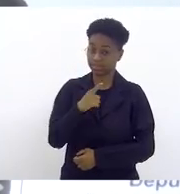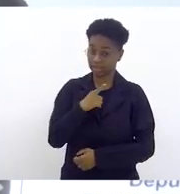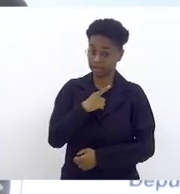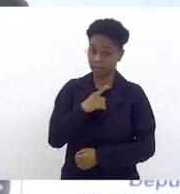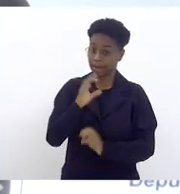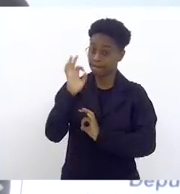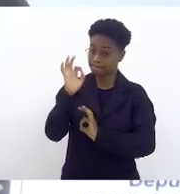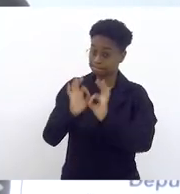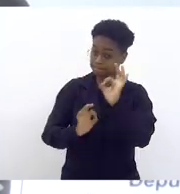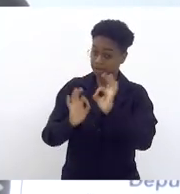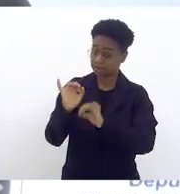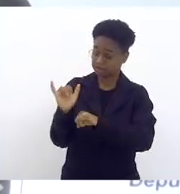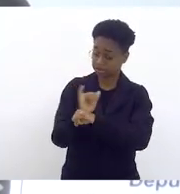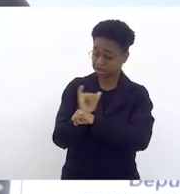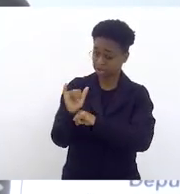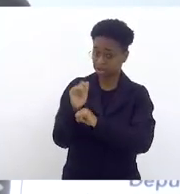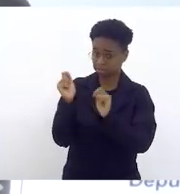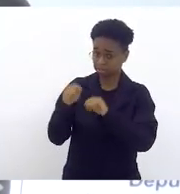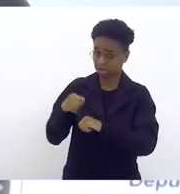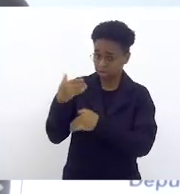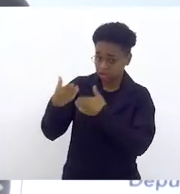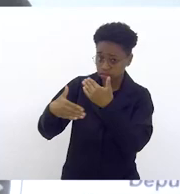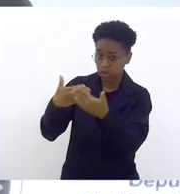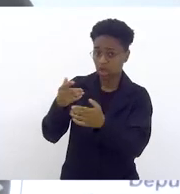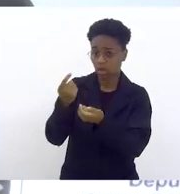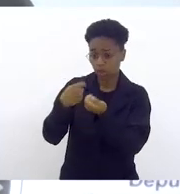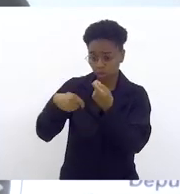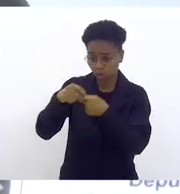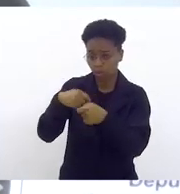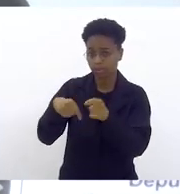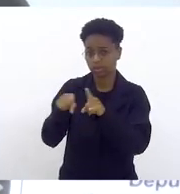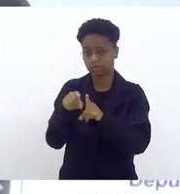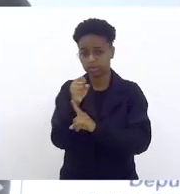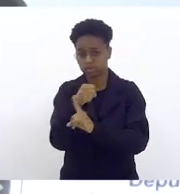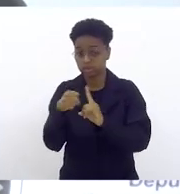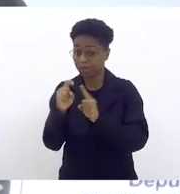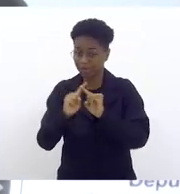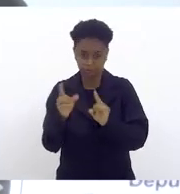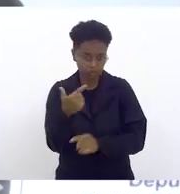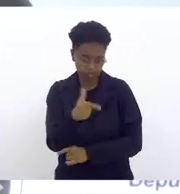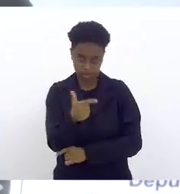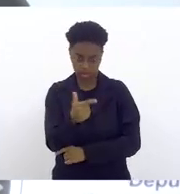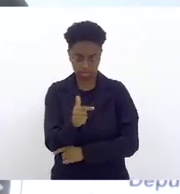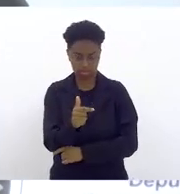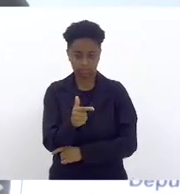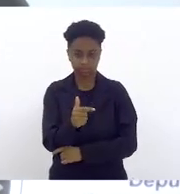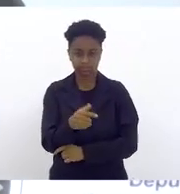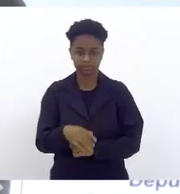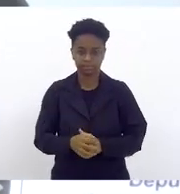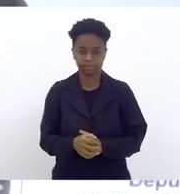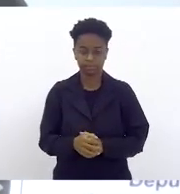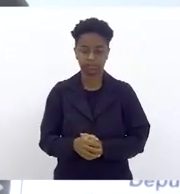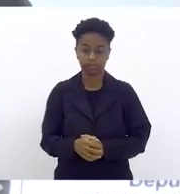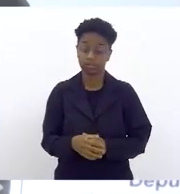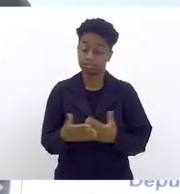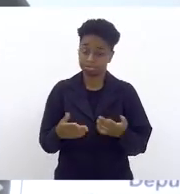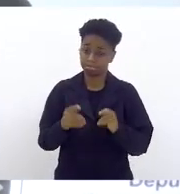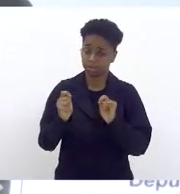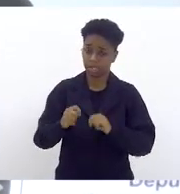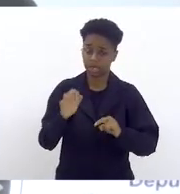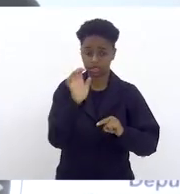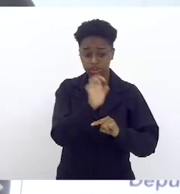plano estratégico de desenvolvimento econômico e social e não tem para que os estados